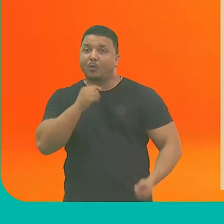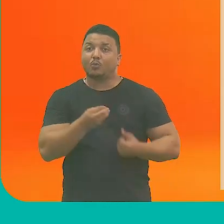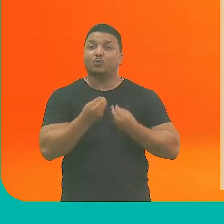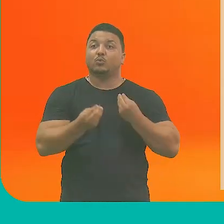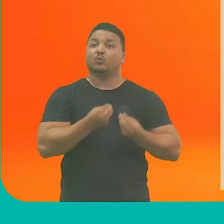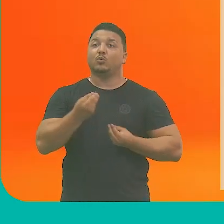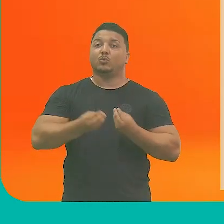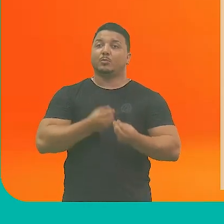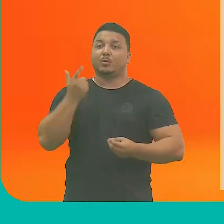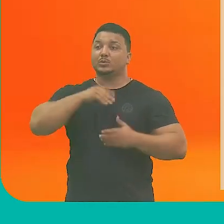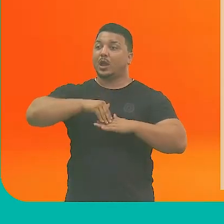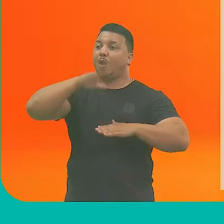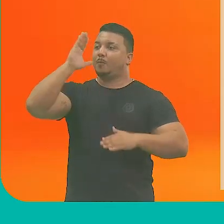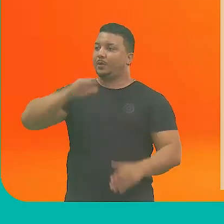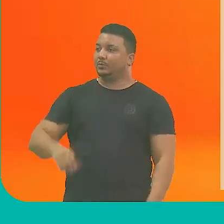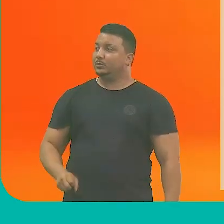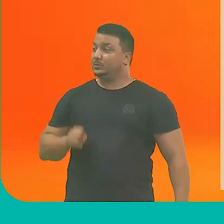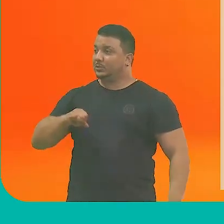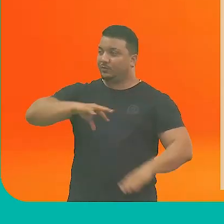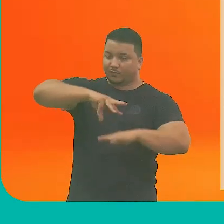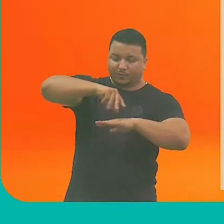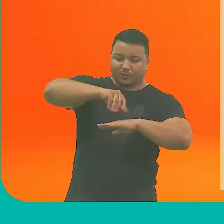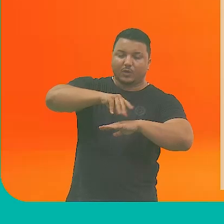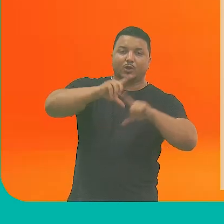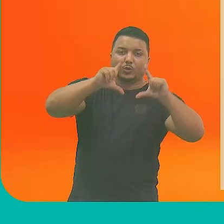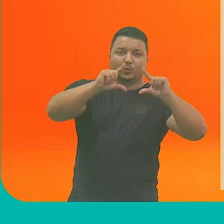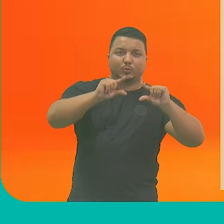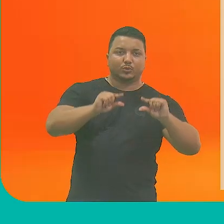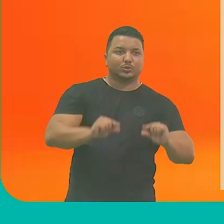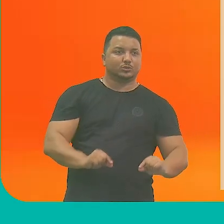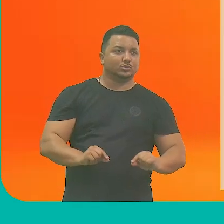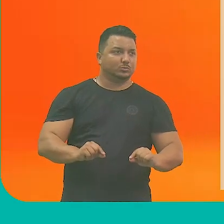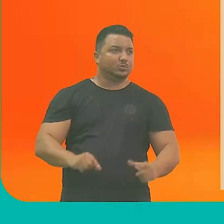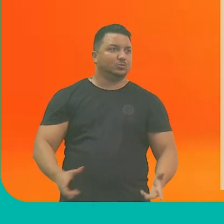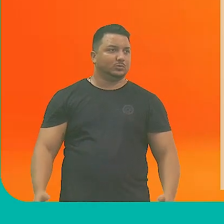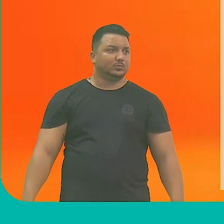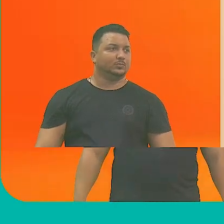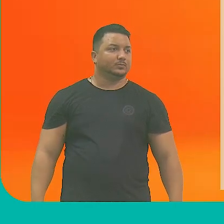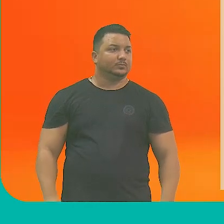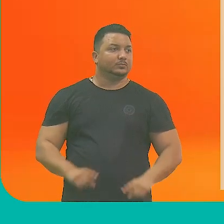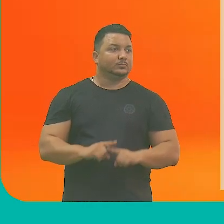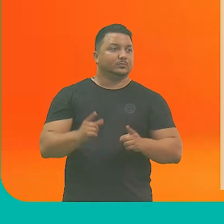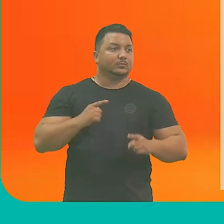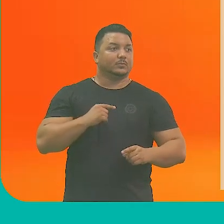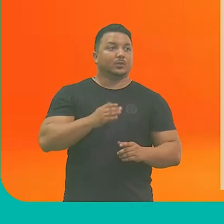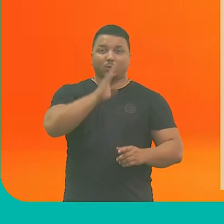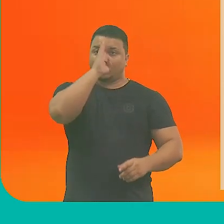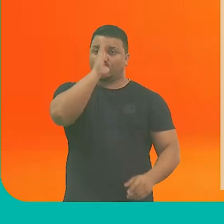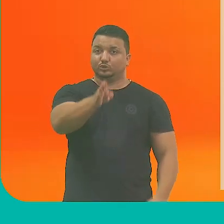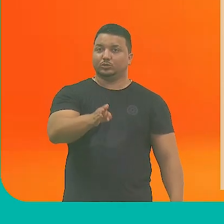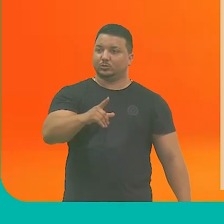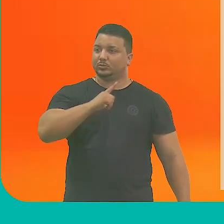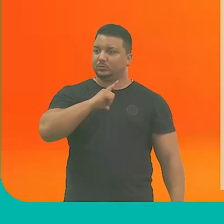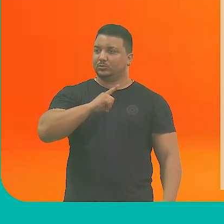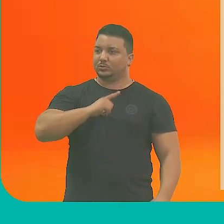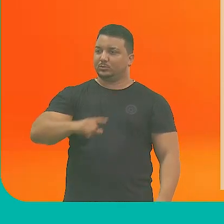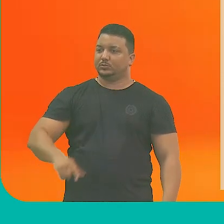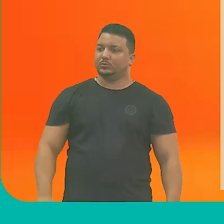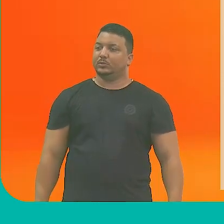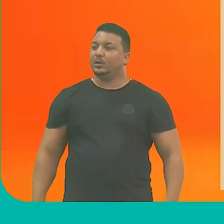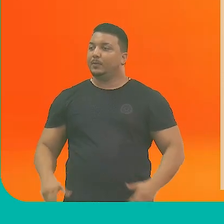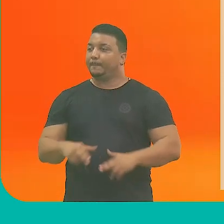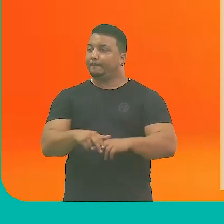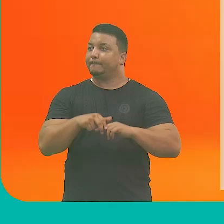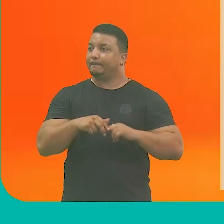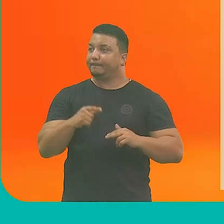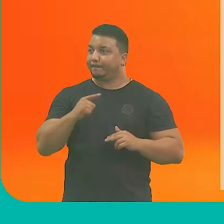quê? Aumenta. Se eu for fechando a torneira, a vazão dela o quê? Diminui, mas a vazão ela é constante.